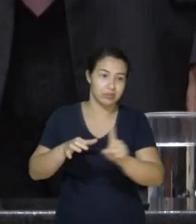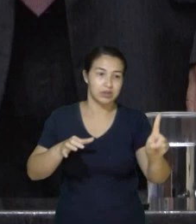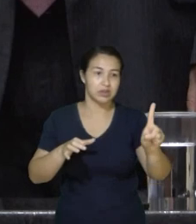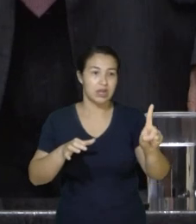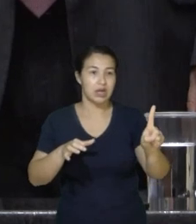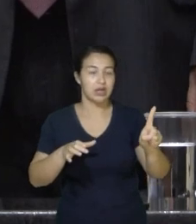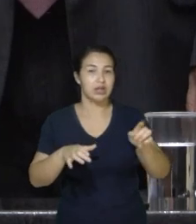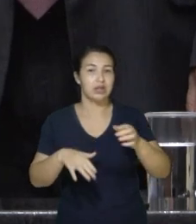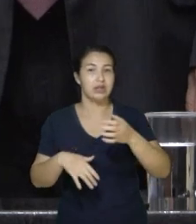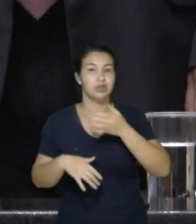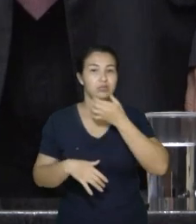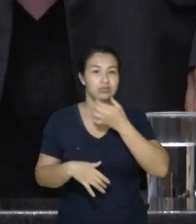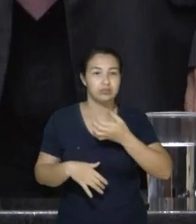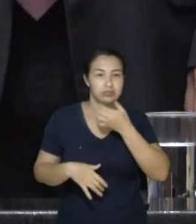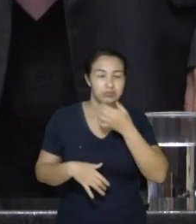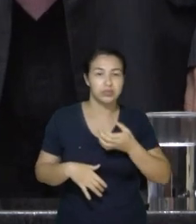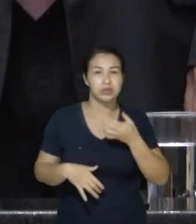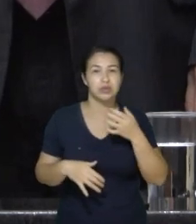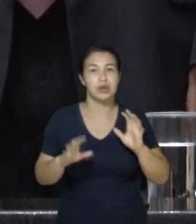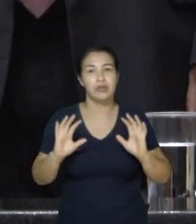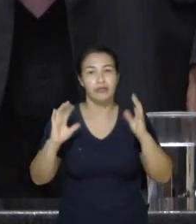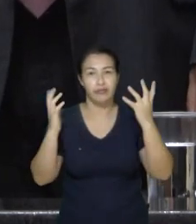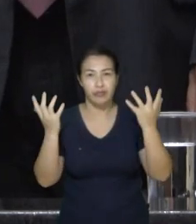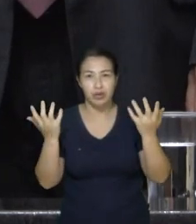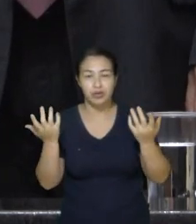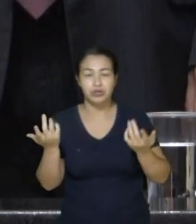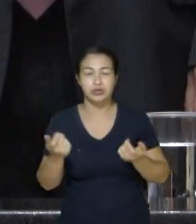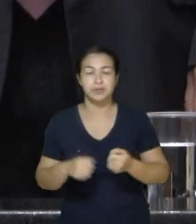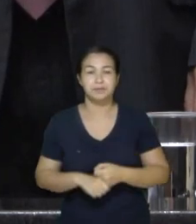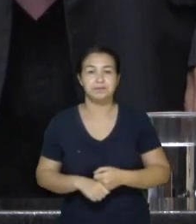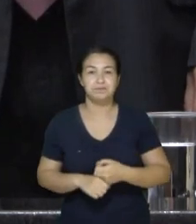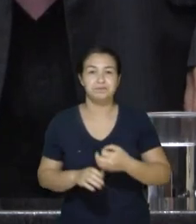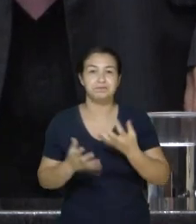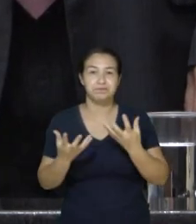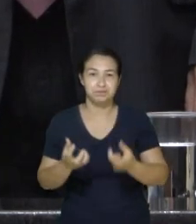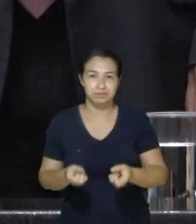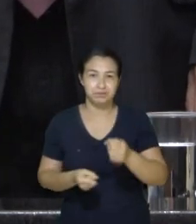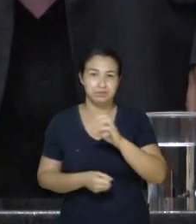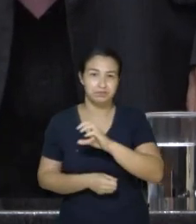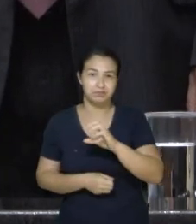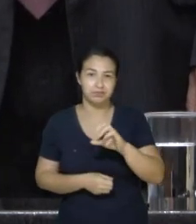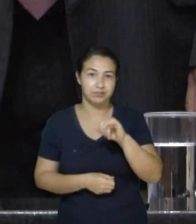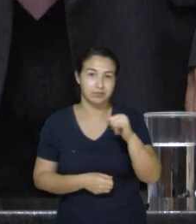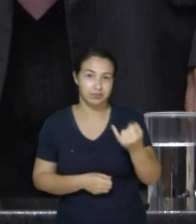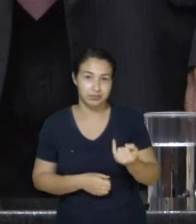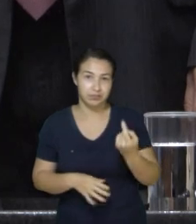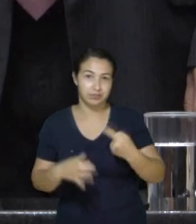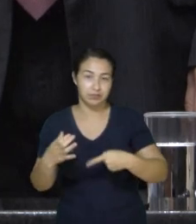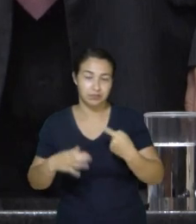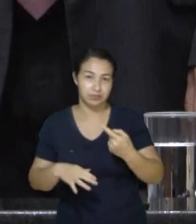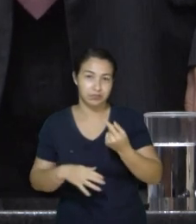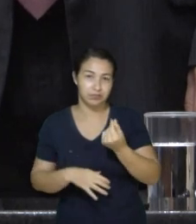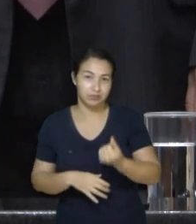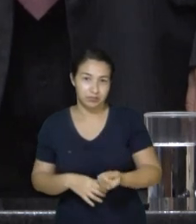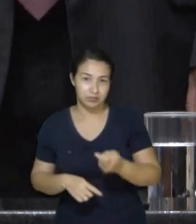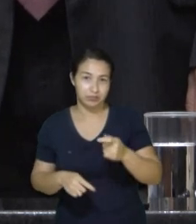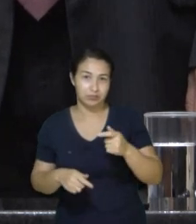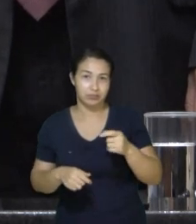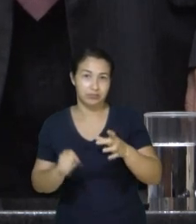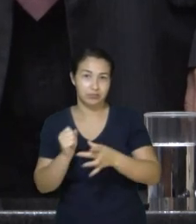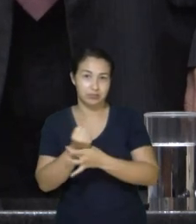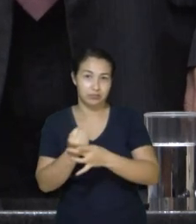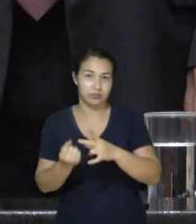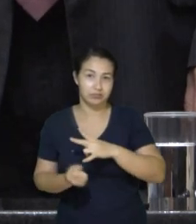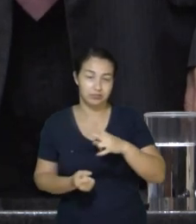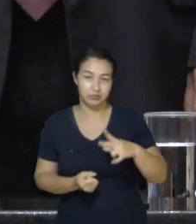segurança e transparência à sociedade catarinense. O parecer é favorável da CCJ, da Comissão de Trabalho e da Comissão de Segurança Pública. Em discussão,